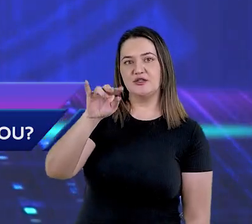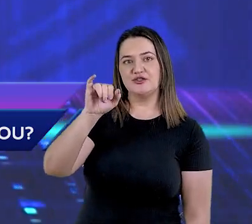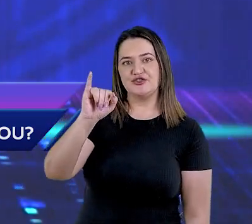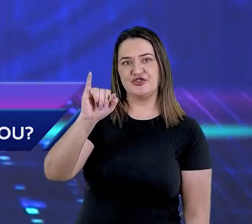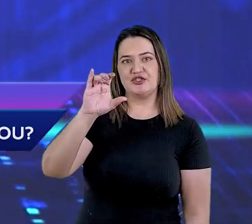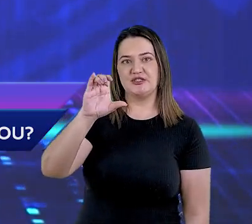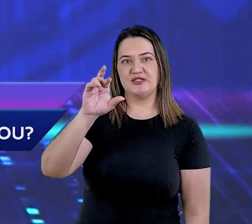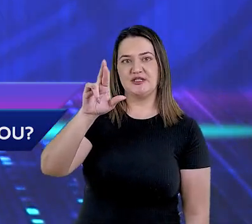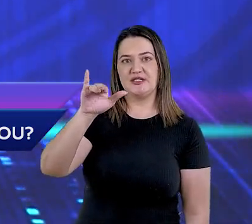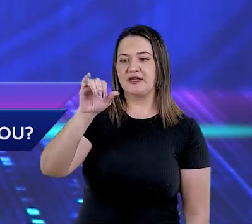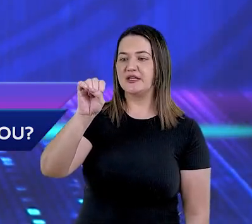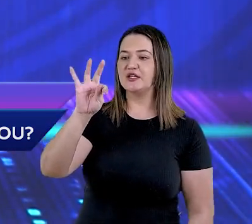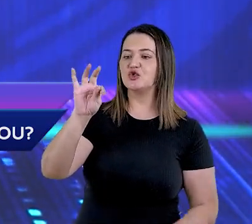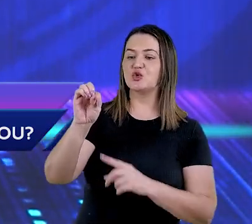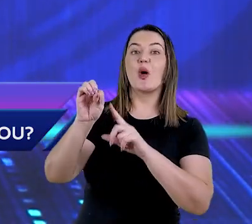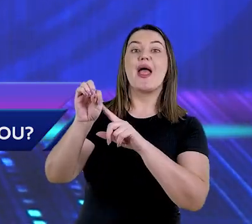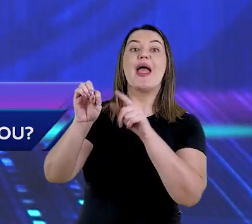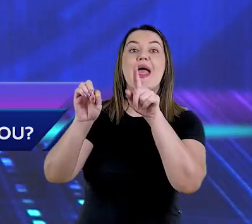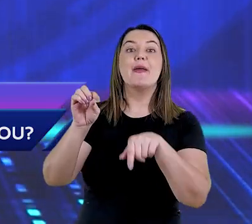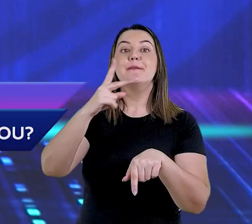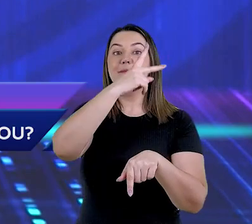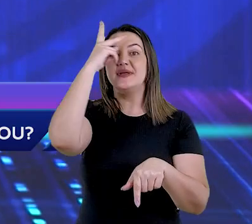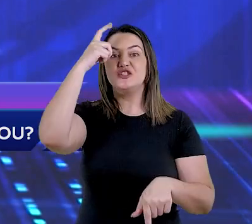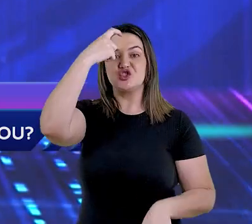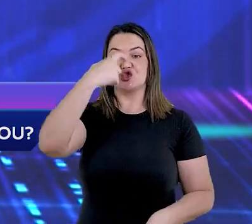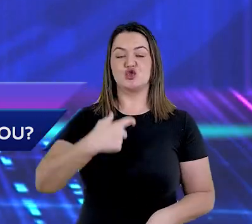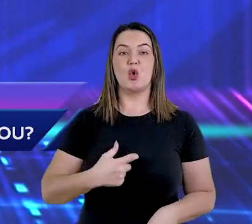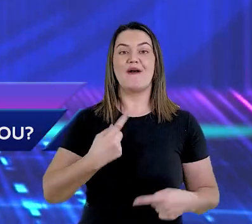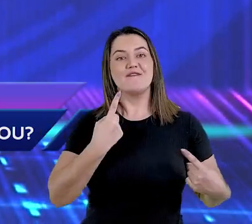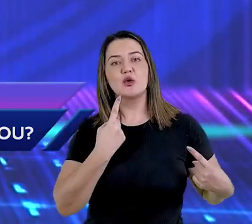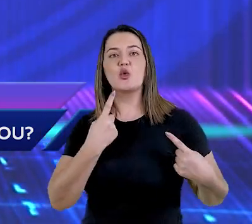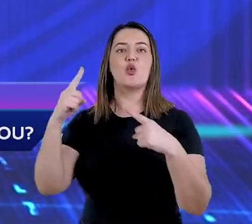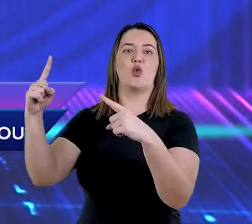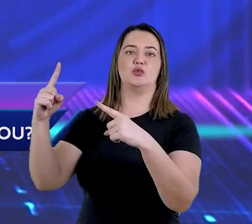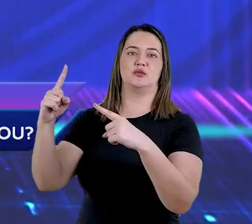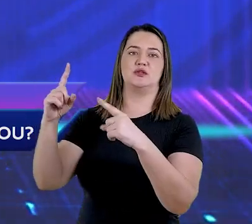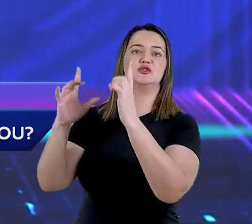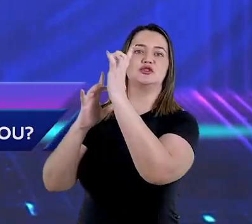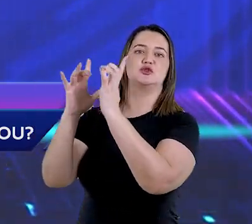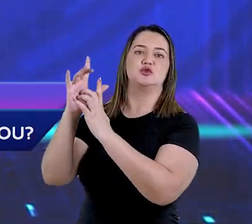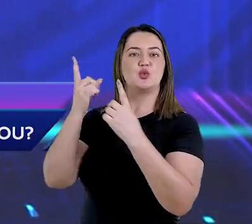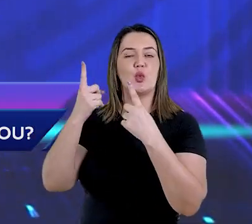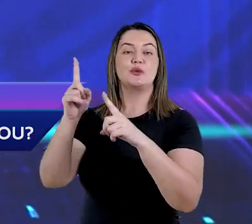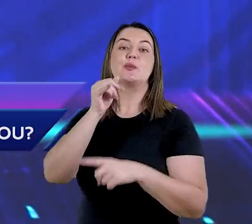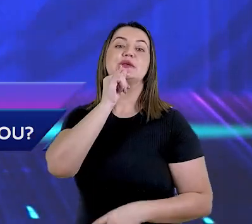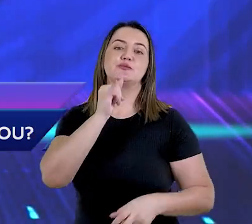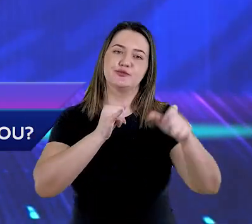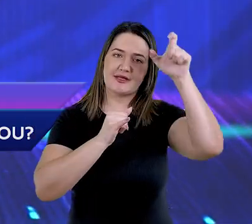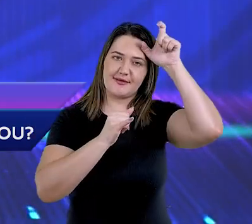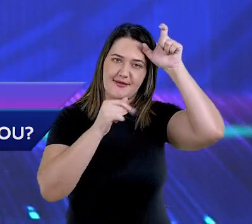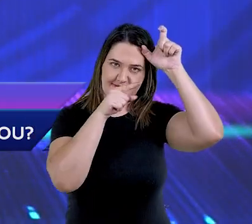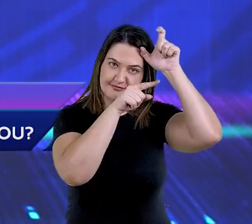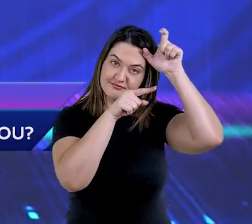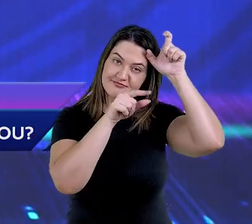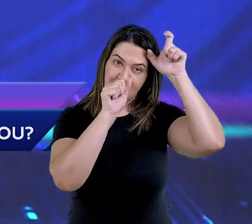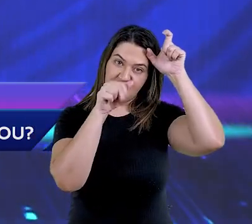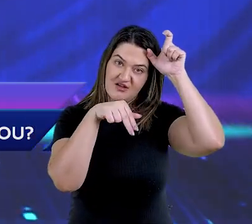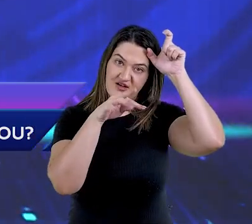se coloca contra Cristo. O diabo é o inimigo declarado de Cristo. E ele